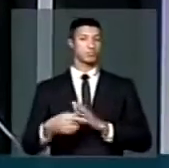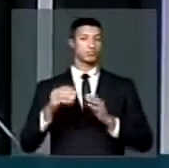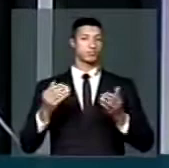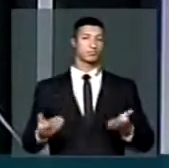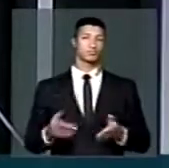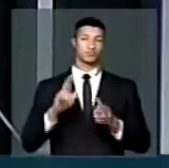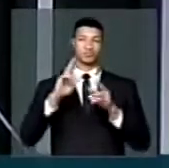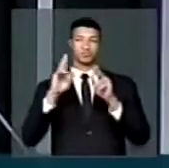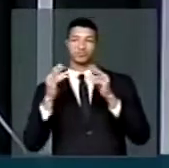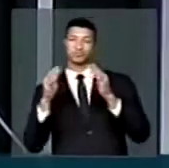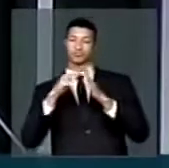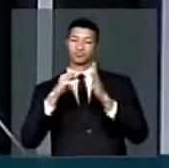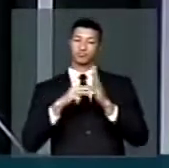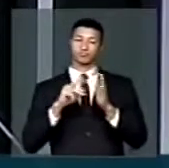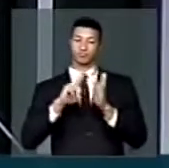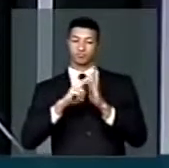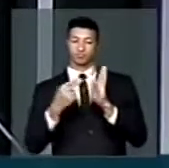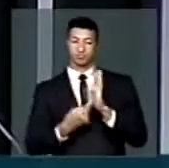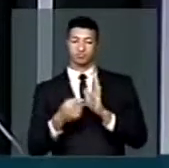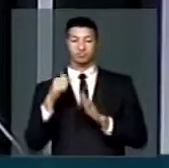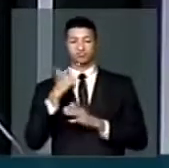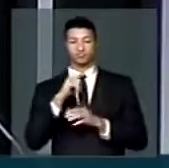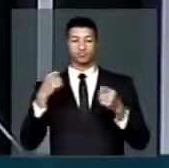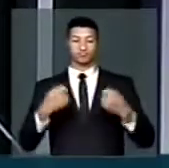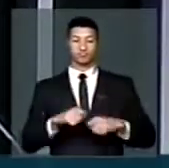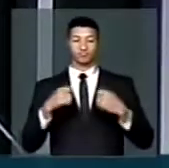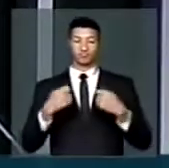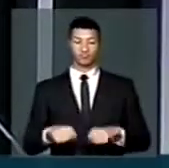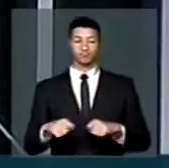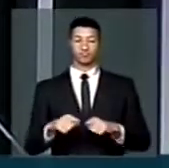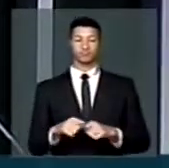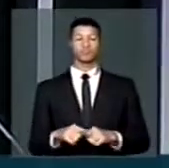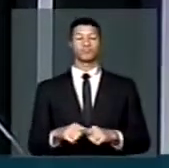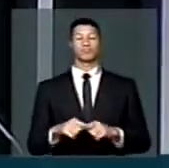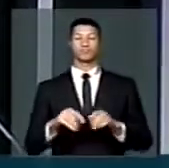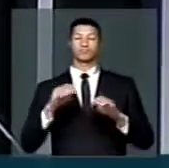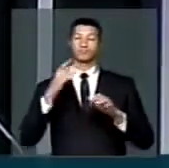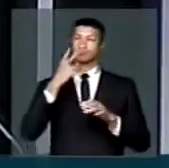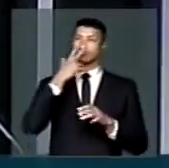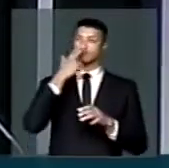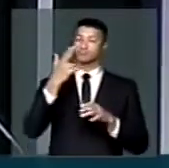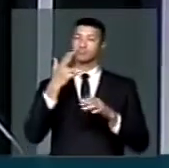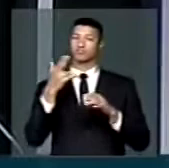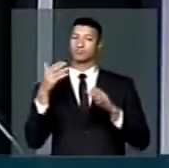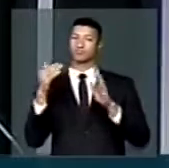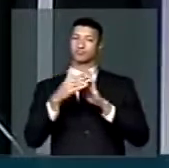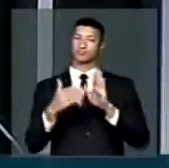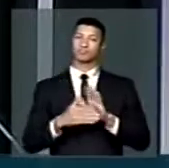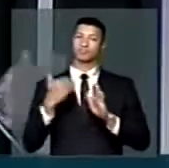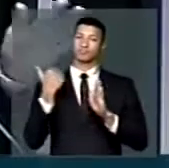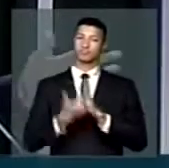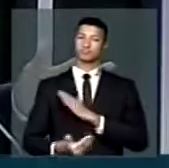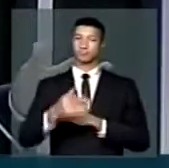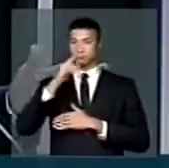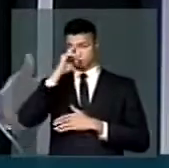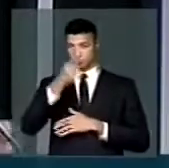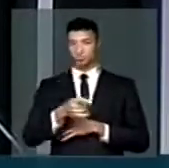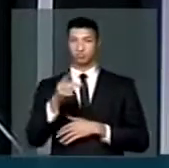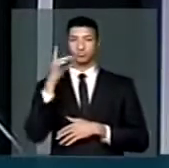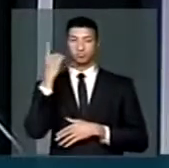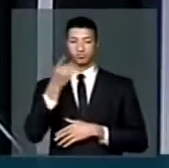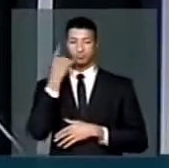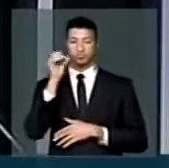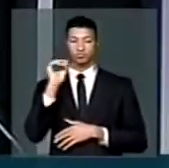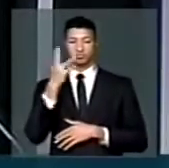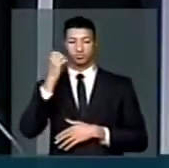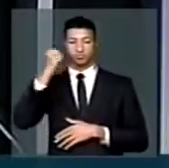hipóteses em que não haverá necessidade de submeter a perda do mandato do deputado ou